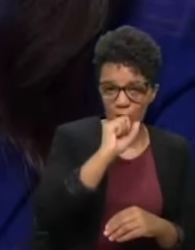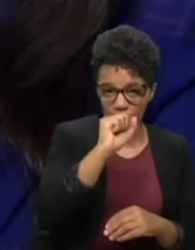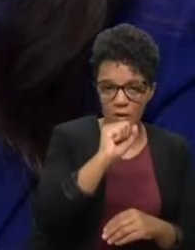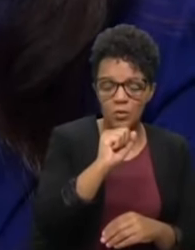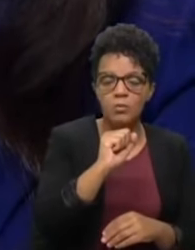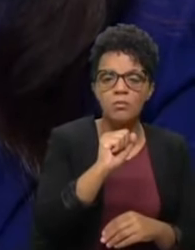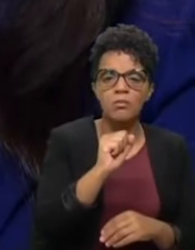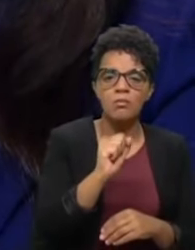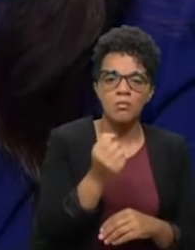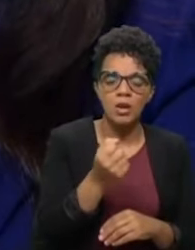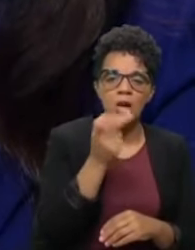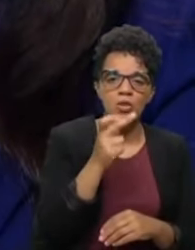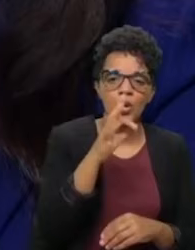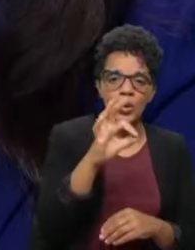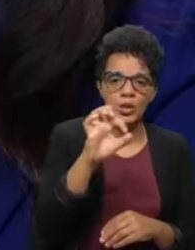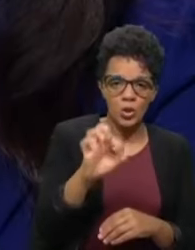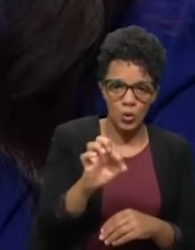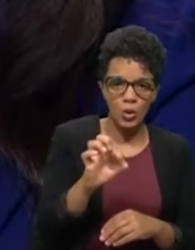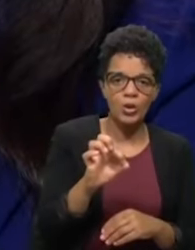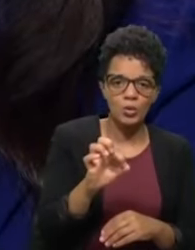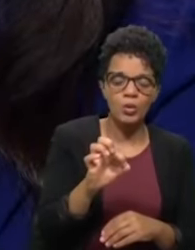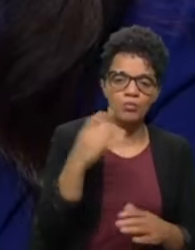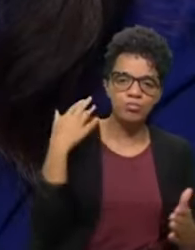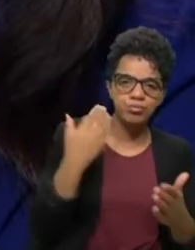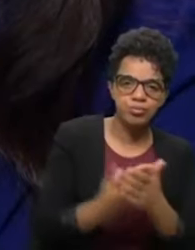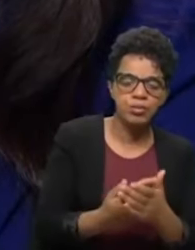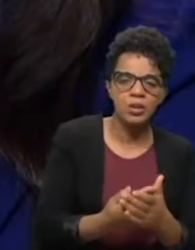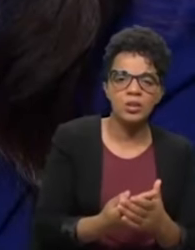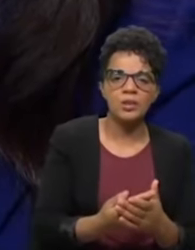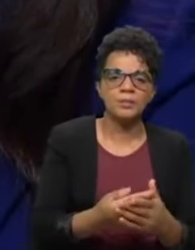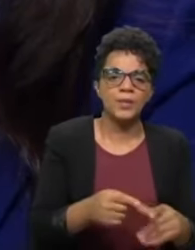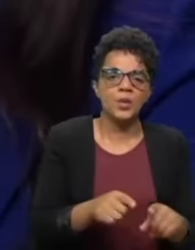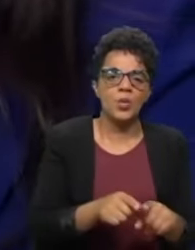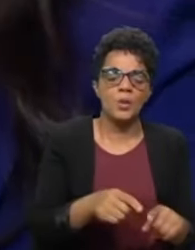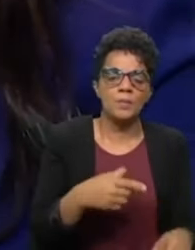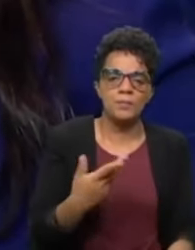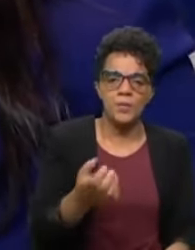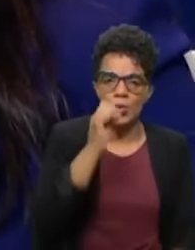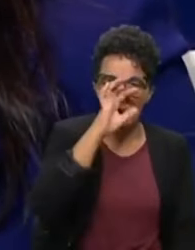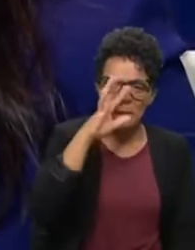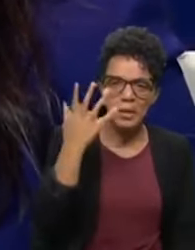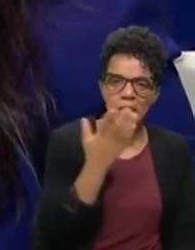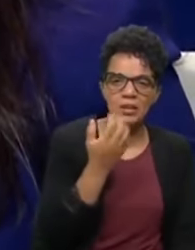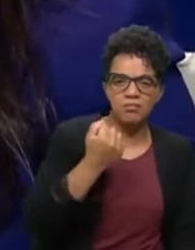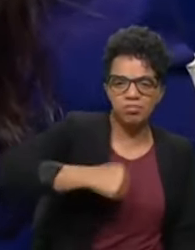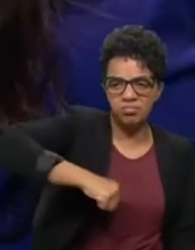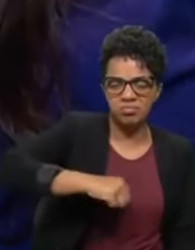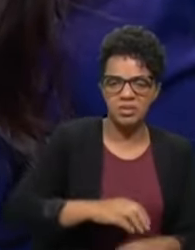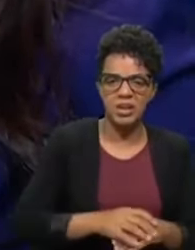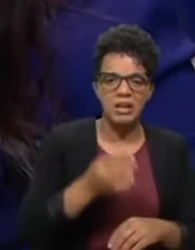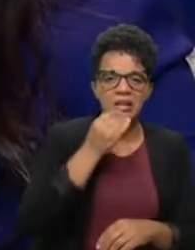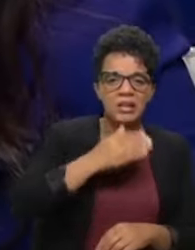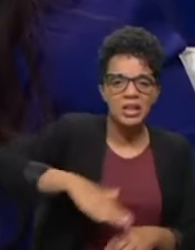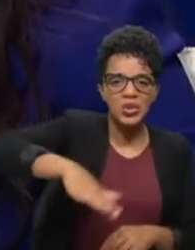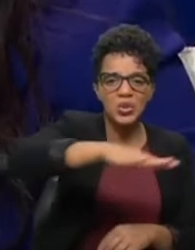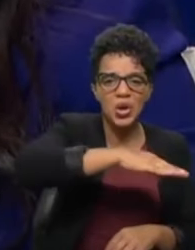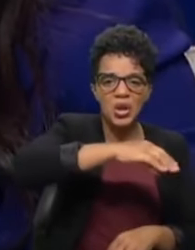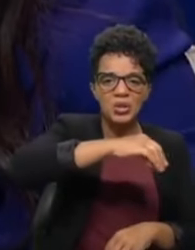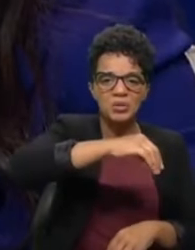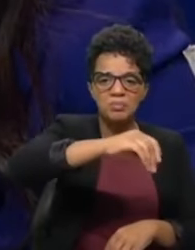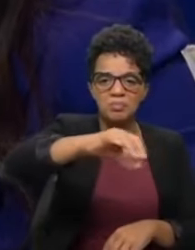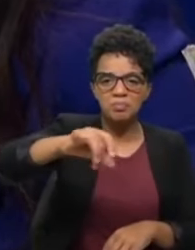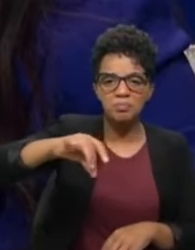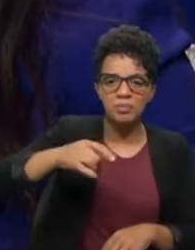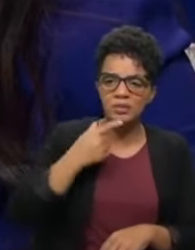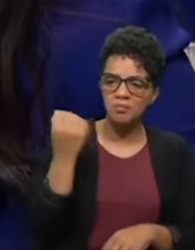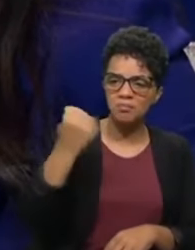em 48 anos, o governo madeirense, de descaso com o ambiente, de desordenamento do território e de maus-tratos a